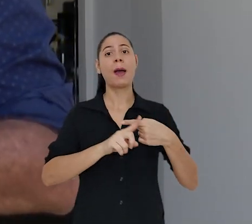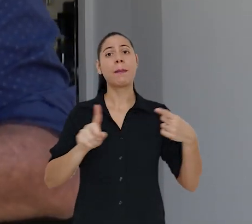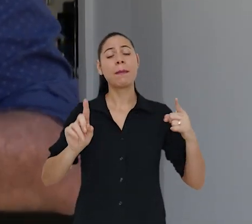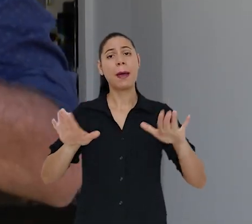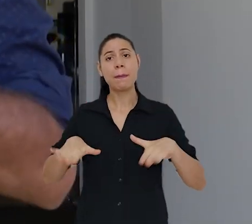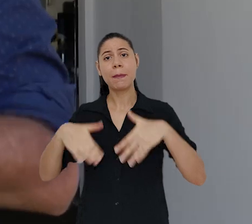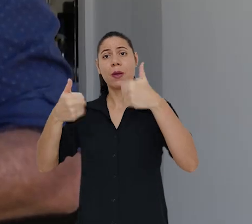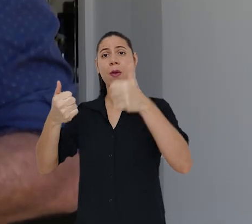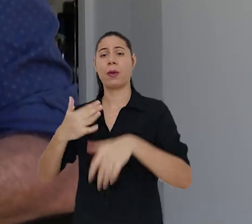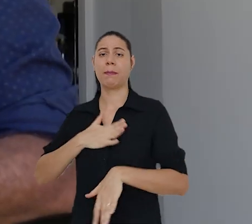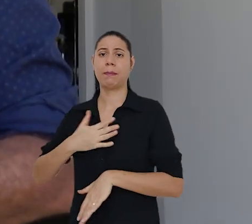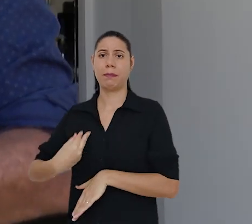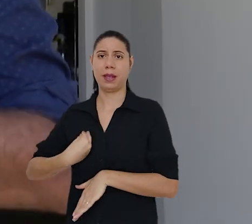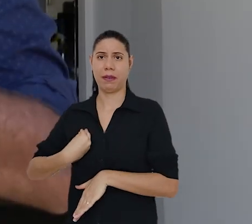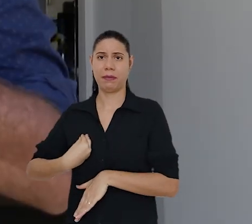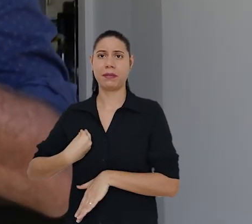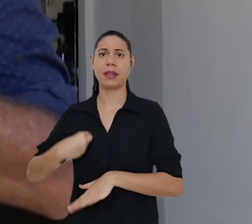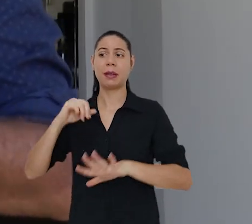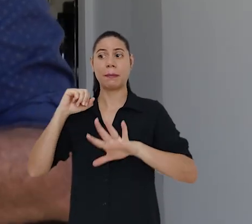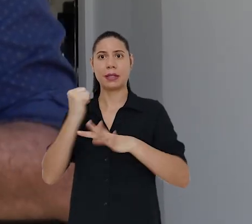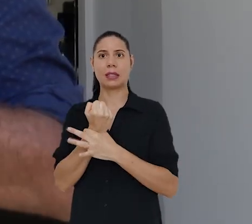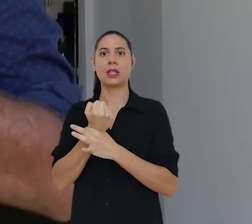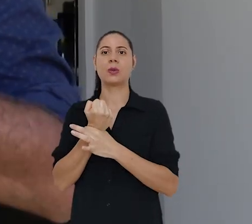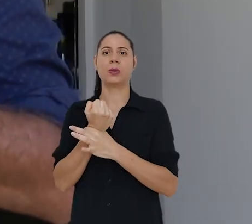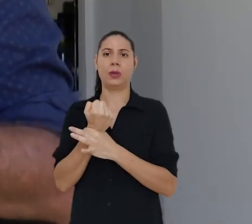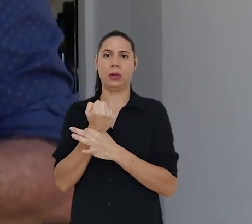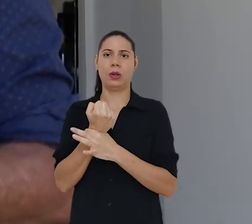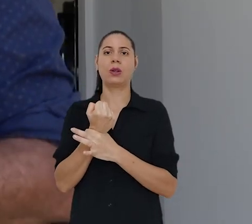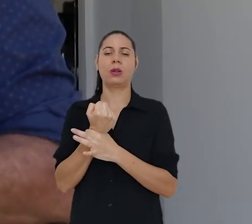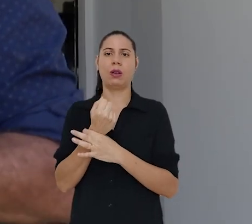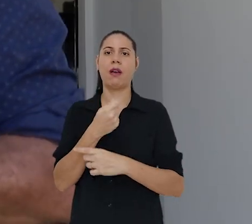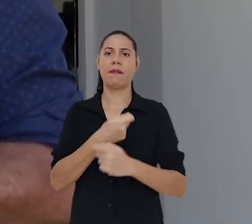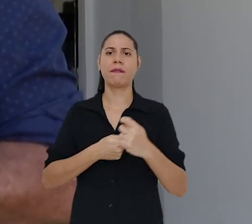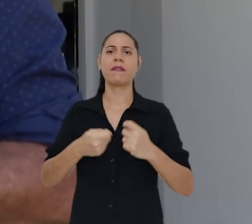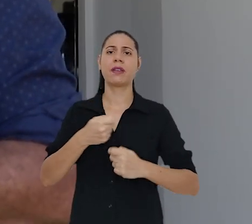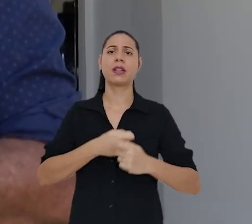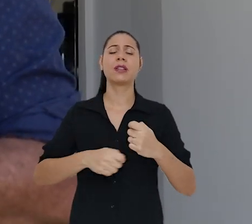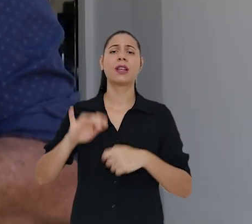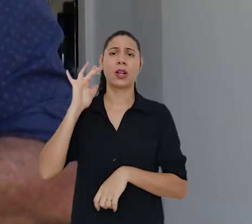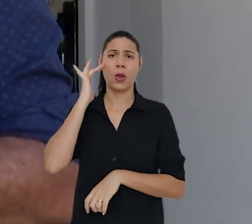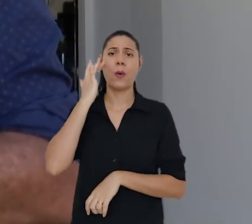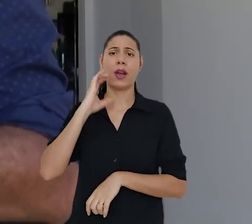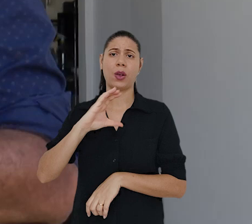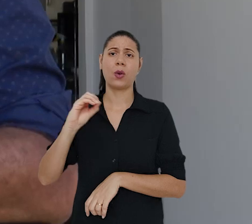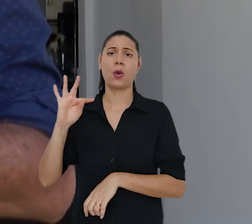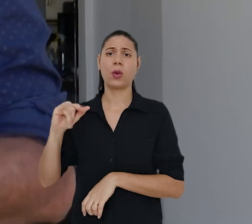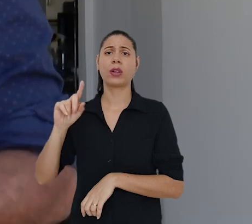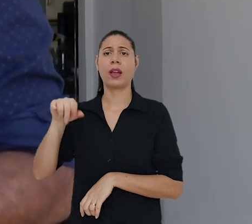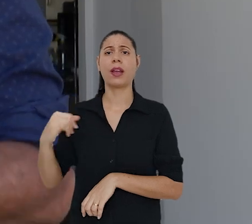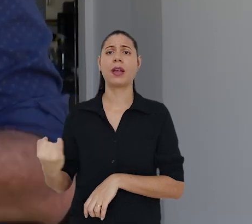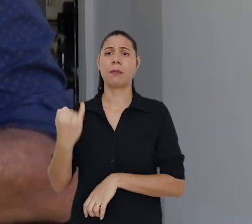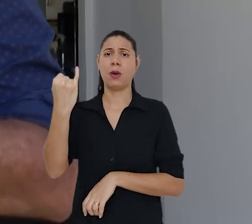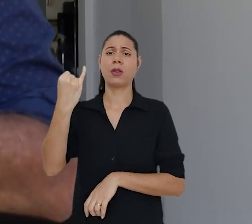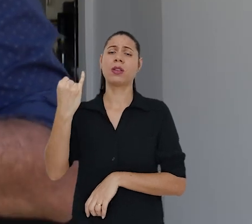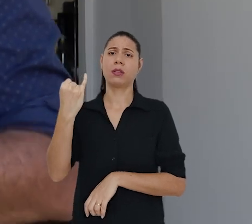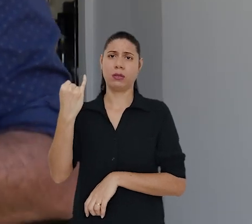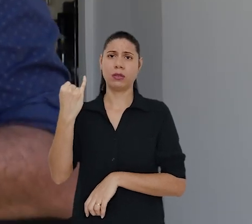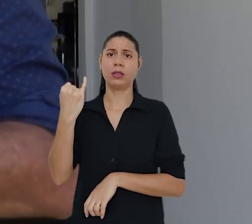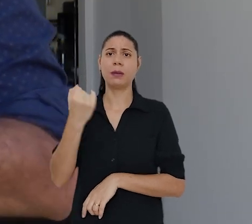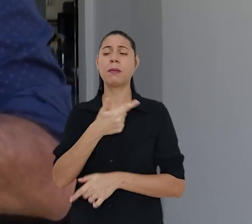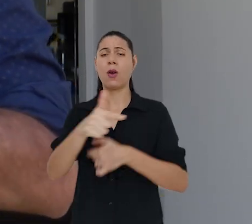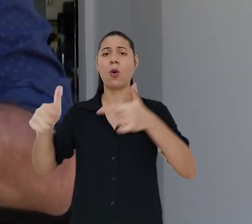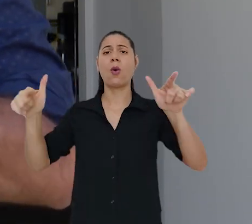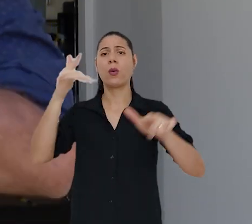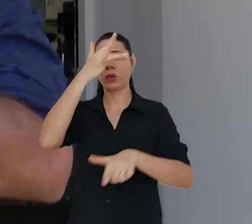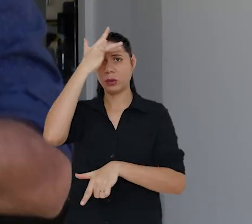que melhorou muito mais a minha vida, assim, por questão de estabilidade, por questão de segurança. E eu acho que as cotas são importantes, como eu falei, não só para mim,